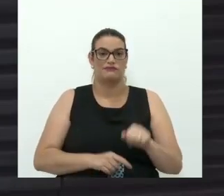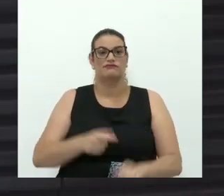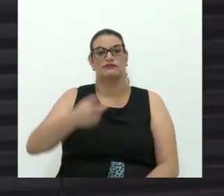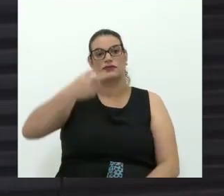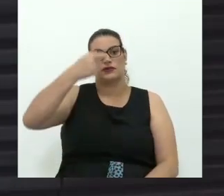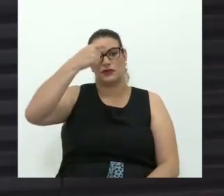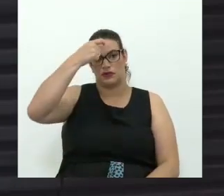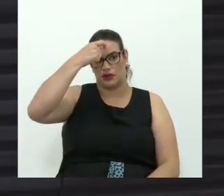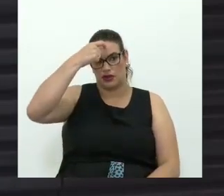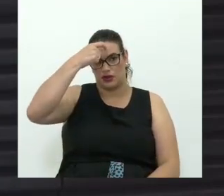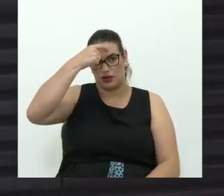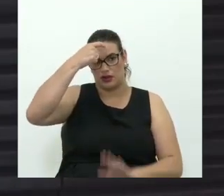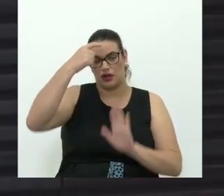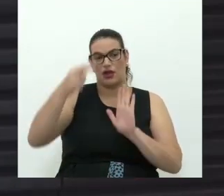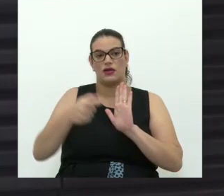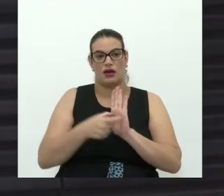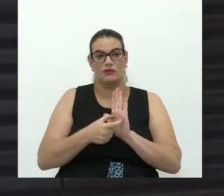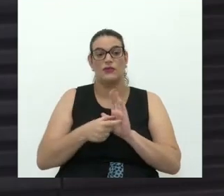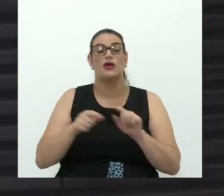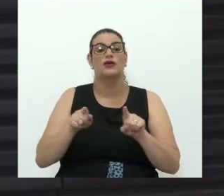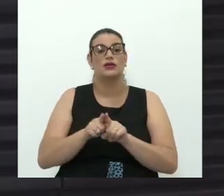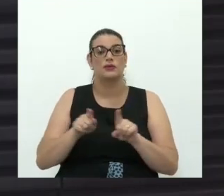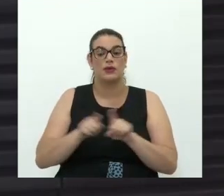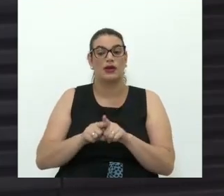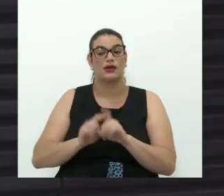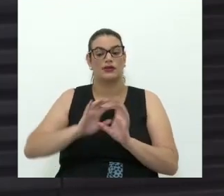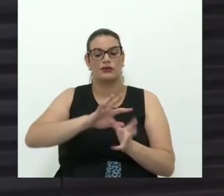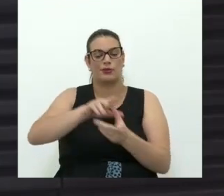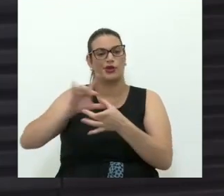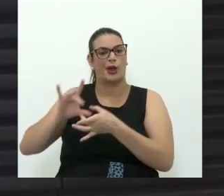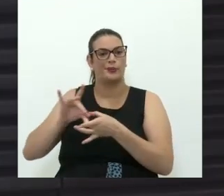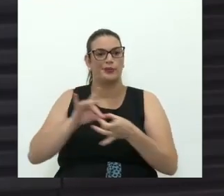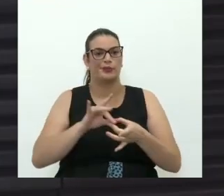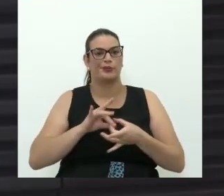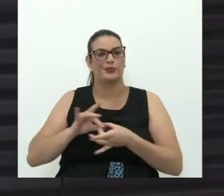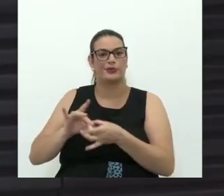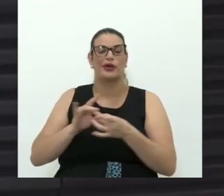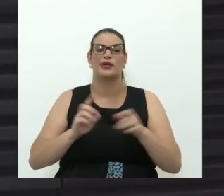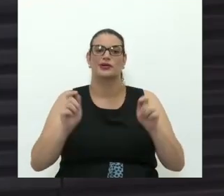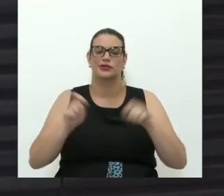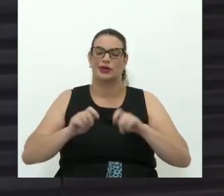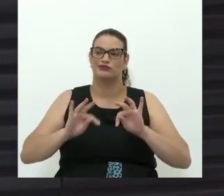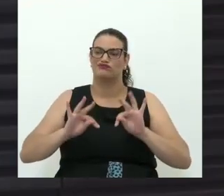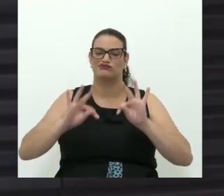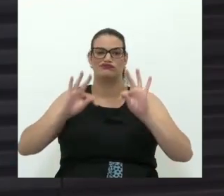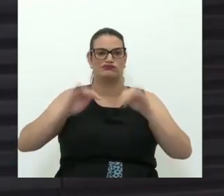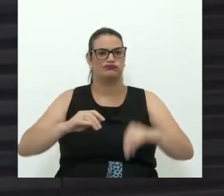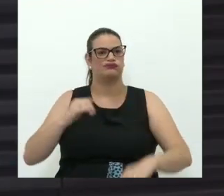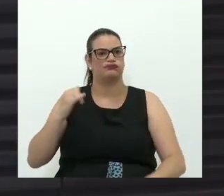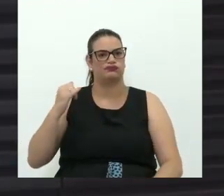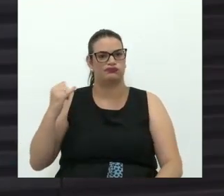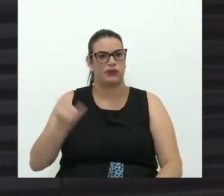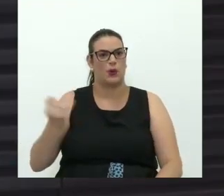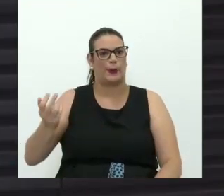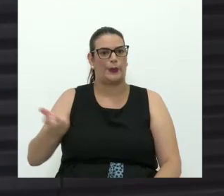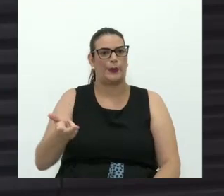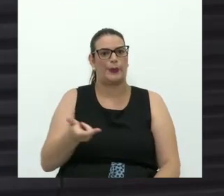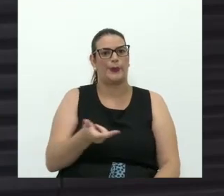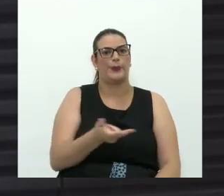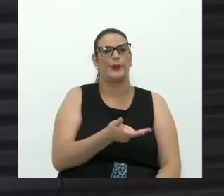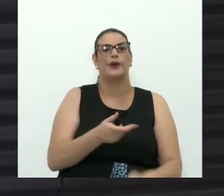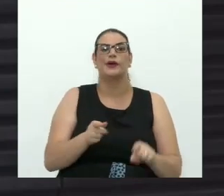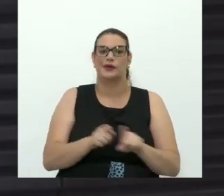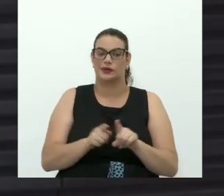considerar que esse mundo é Conectado e que essa conexão torna tudo extremamente Veloz e